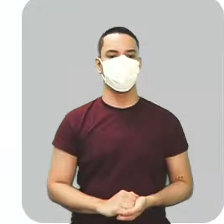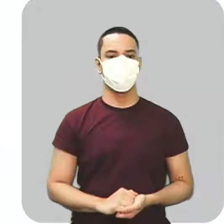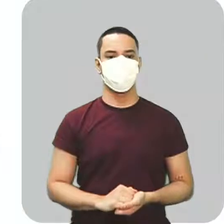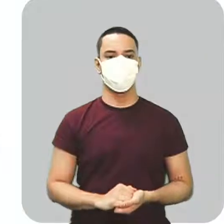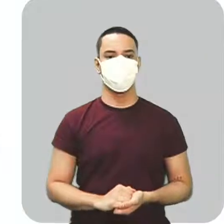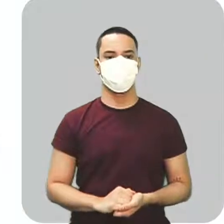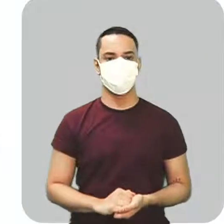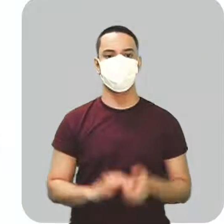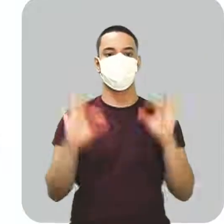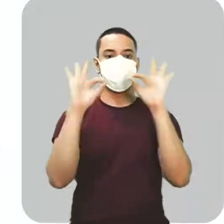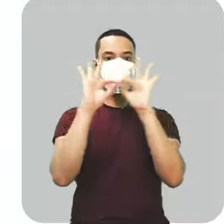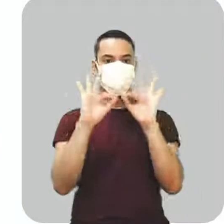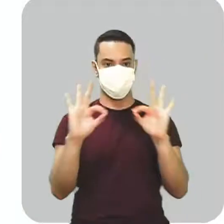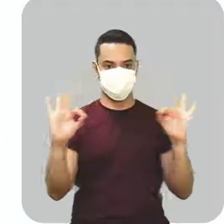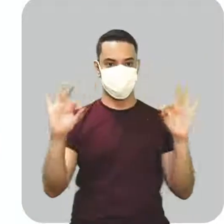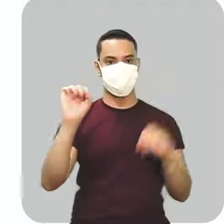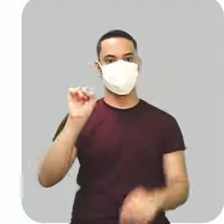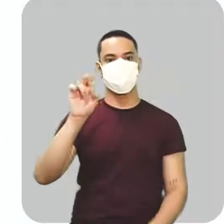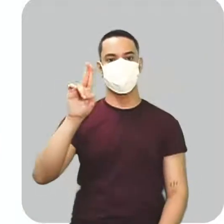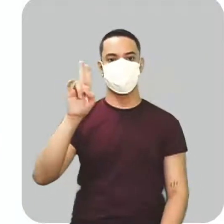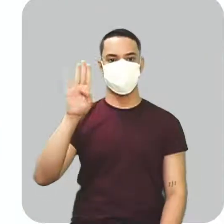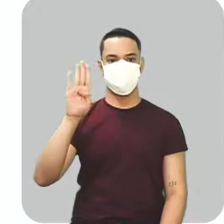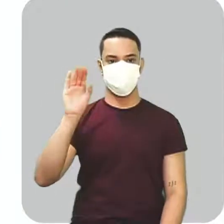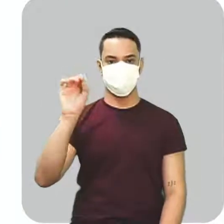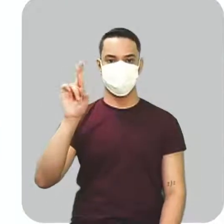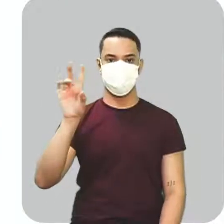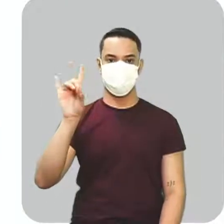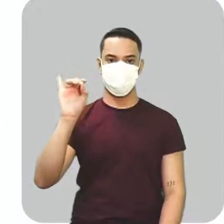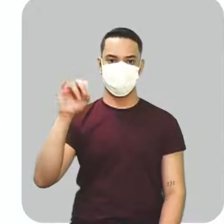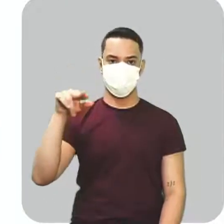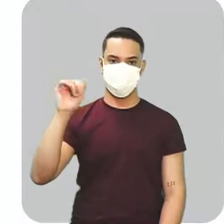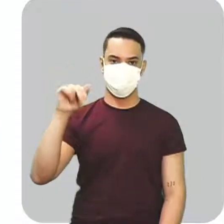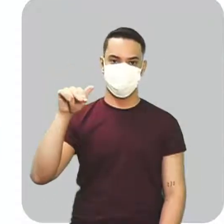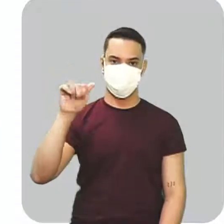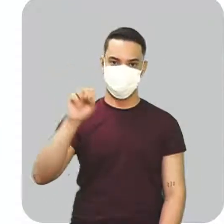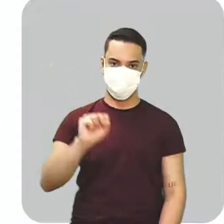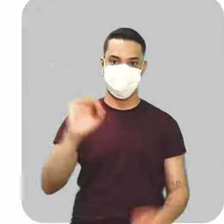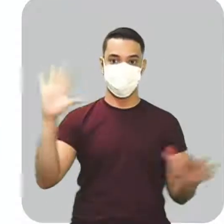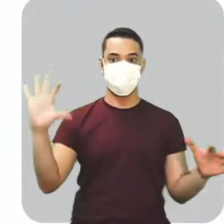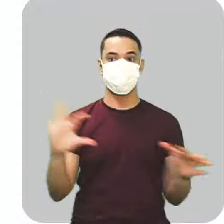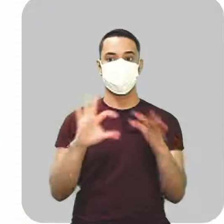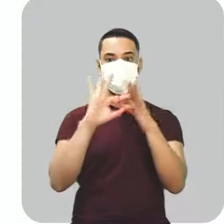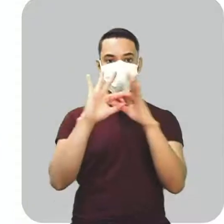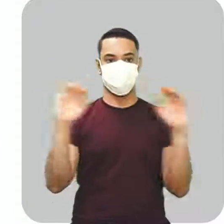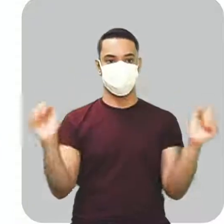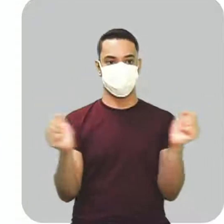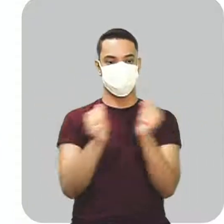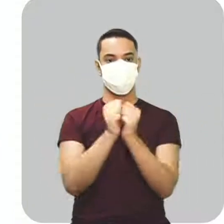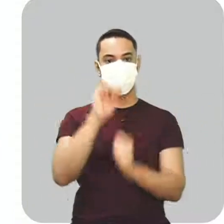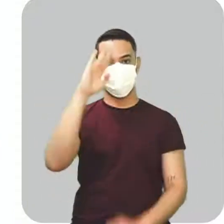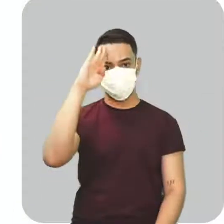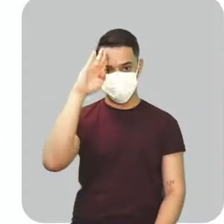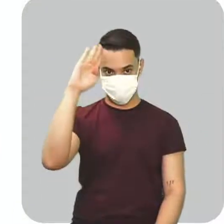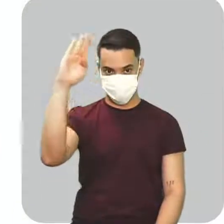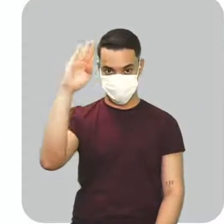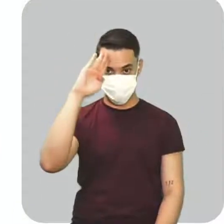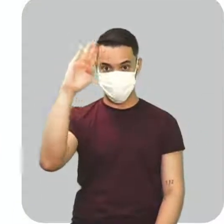orações subordinadas consecutivas que se ligam às orações principais